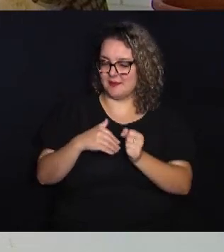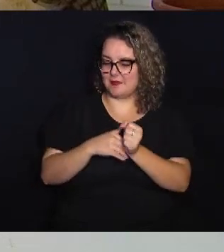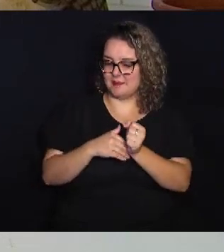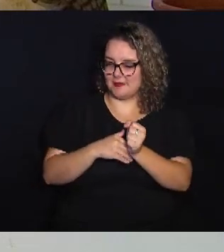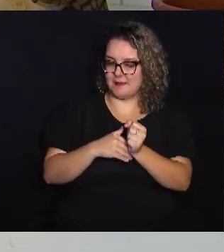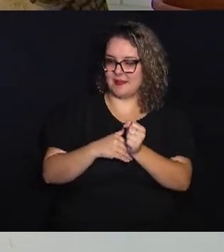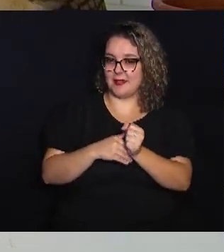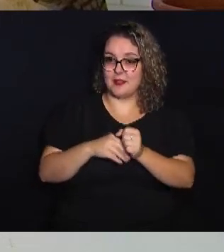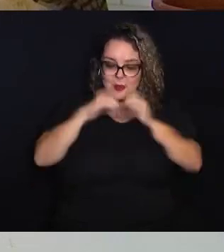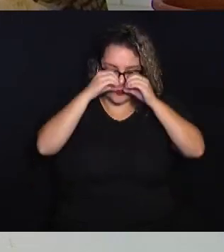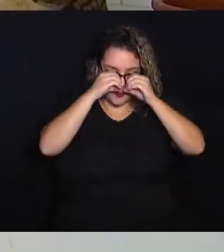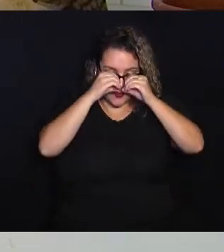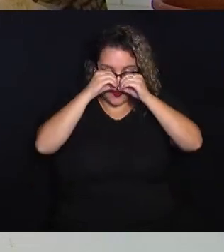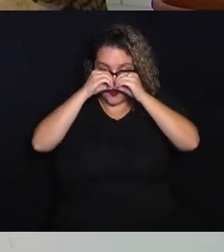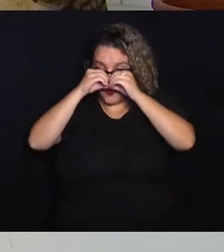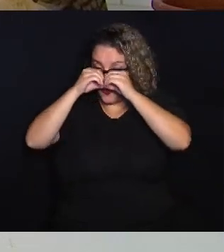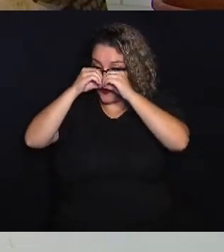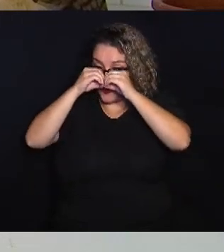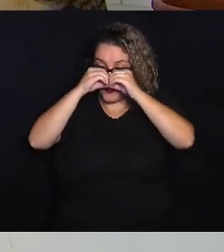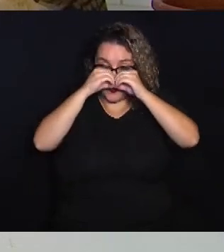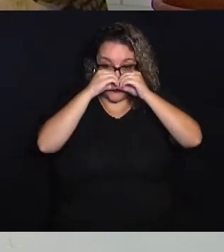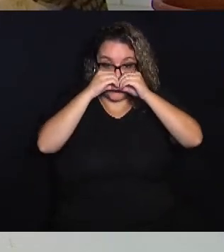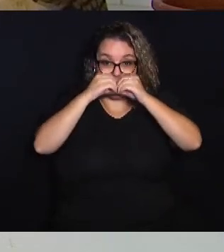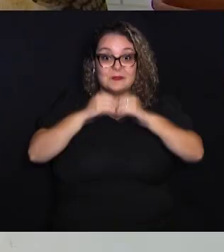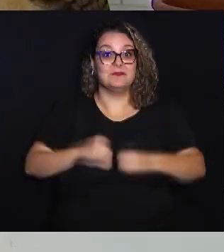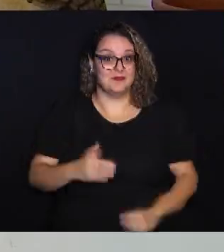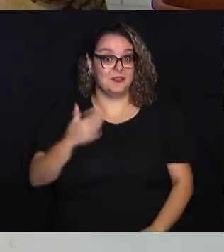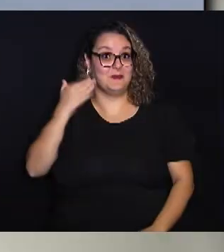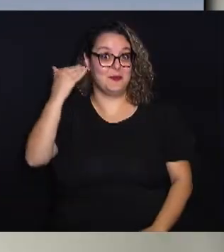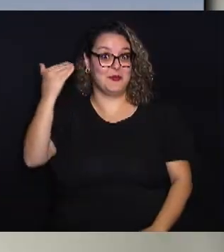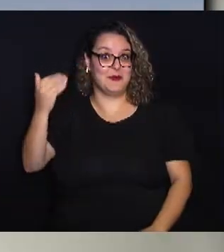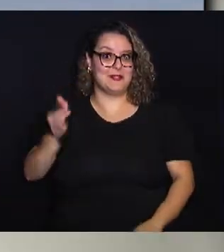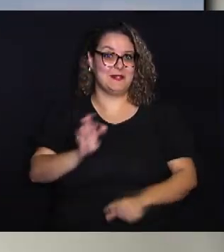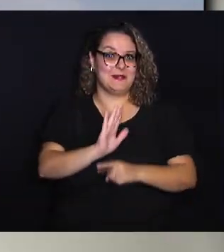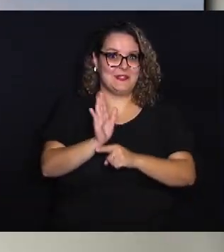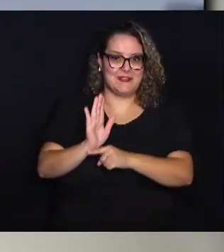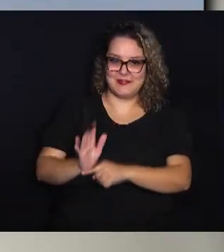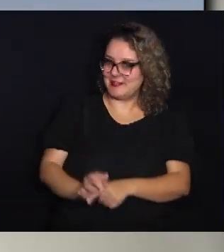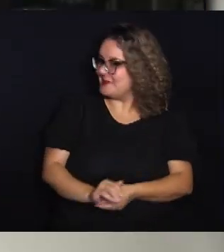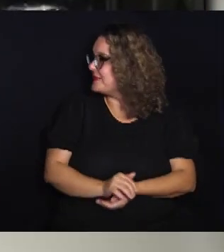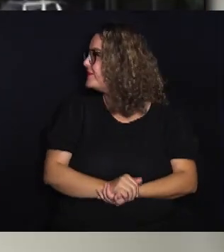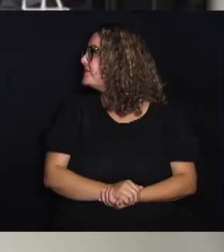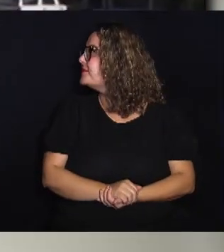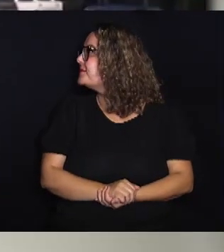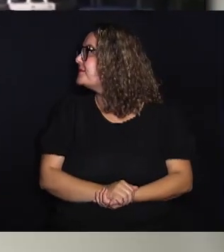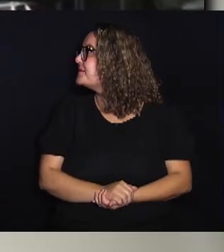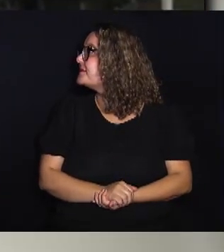misterioso, a coruja, uma grande estrela de cinema.